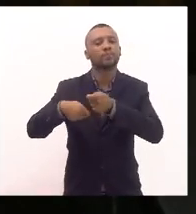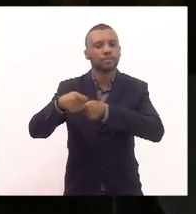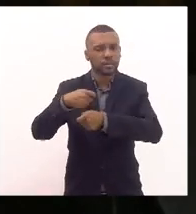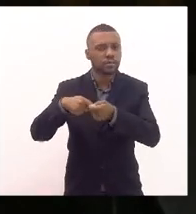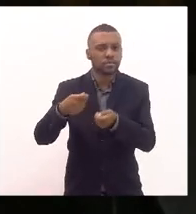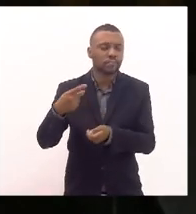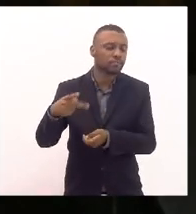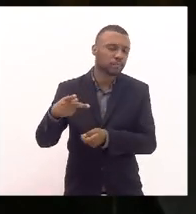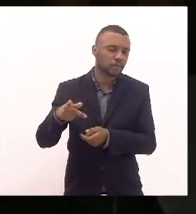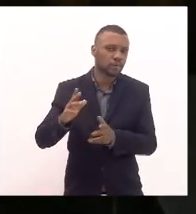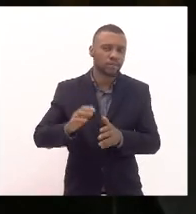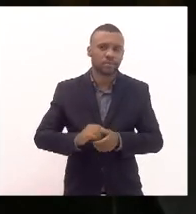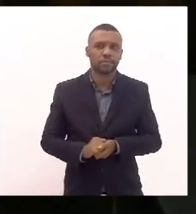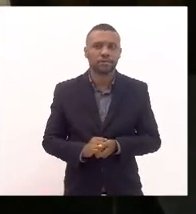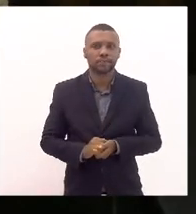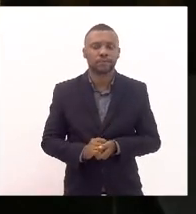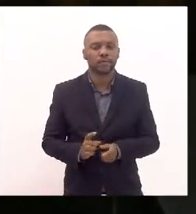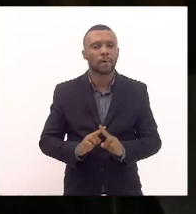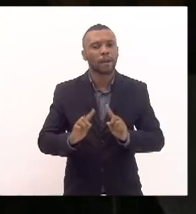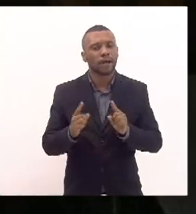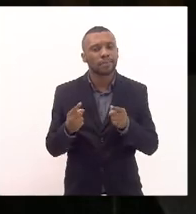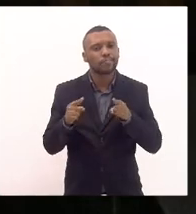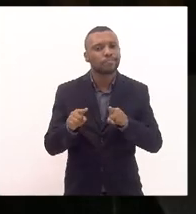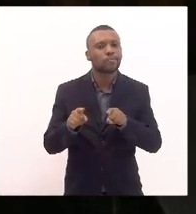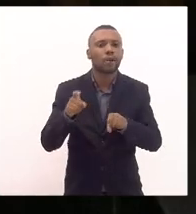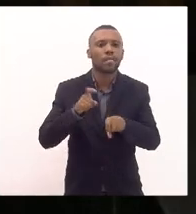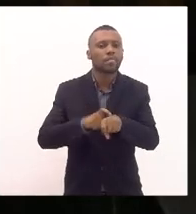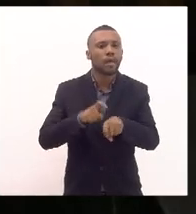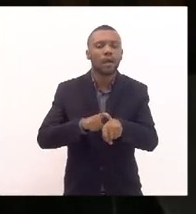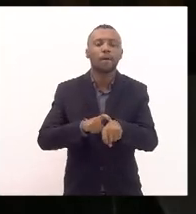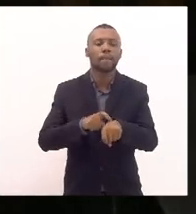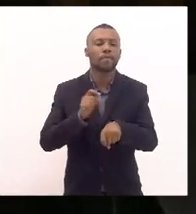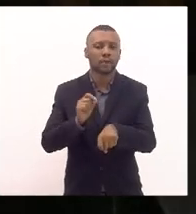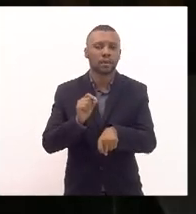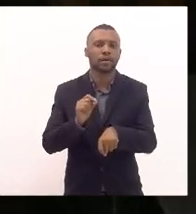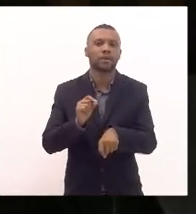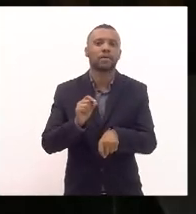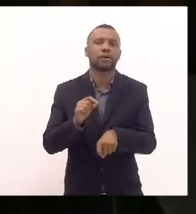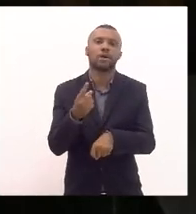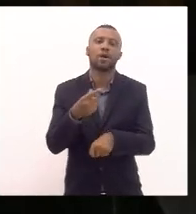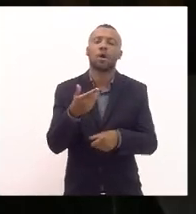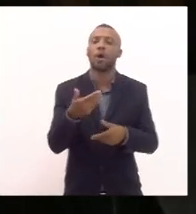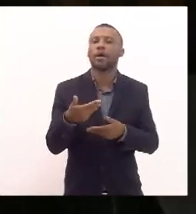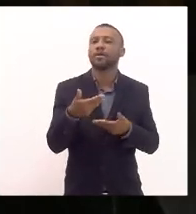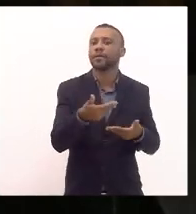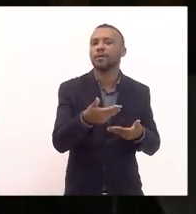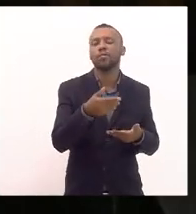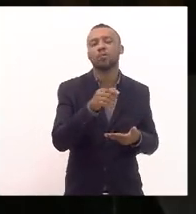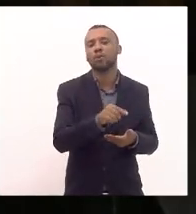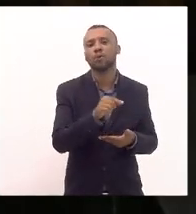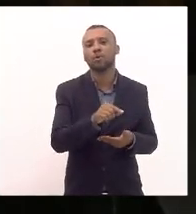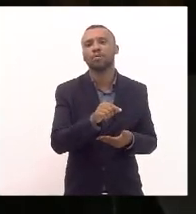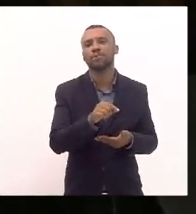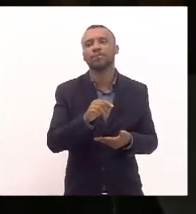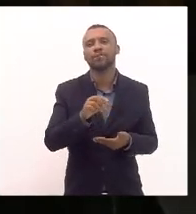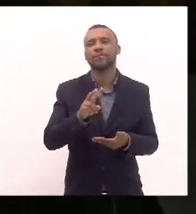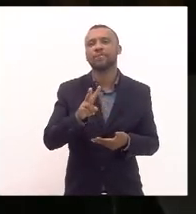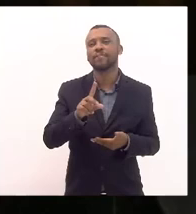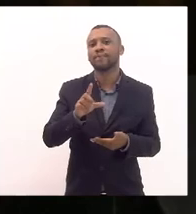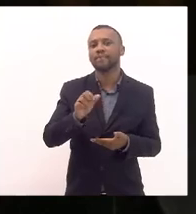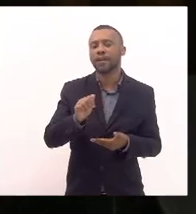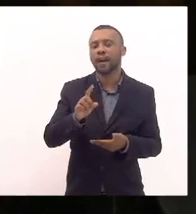me convidar mas ao mesmo momento que eu recebo convite do